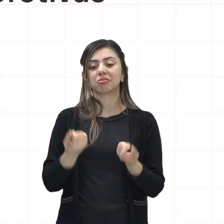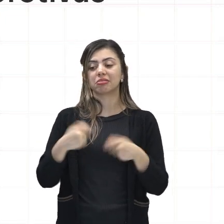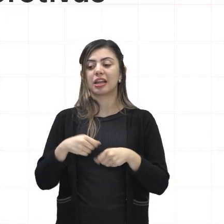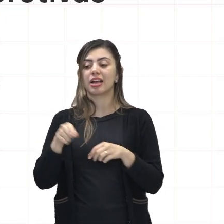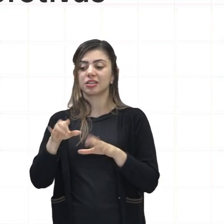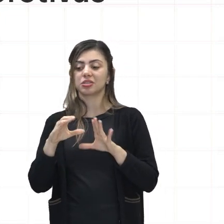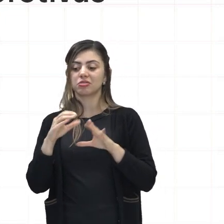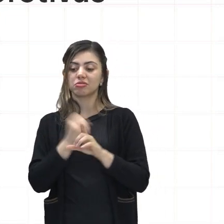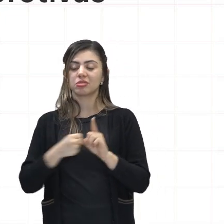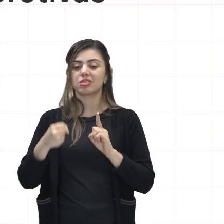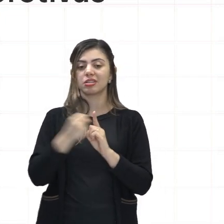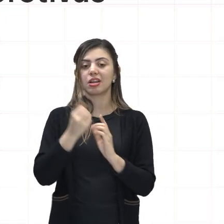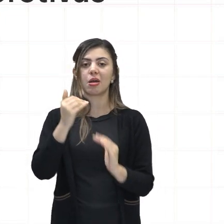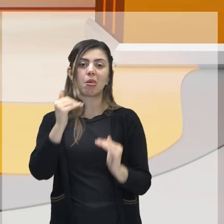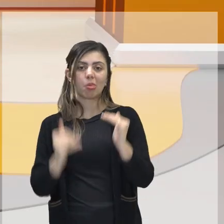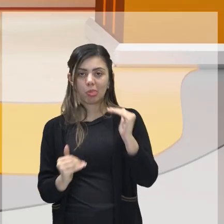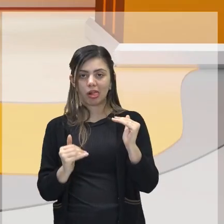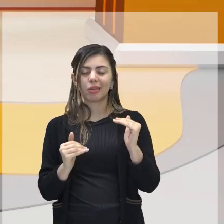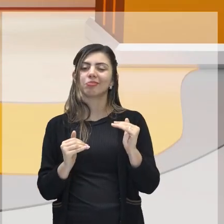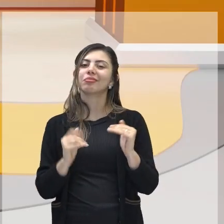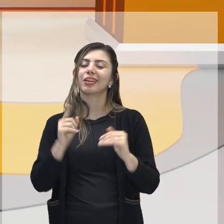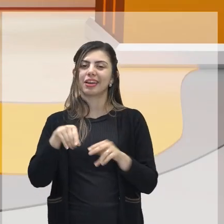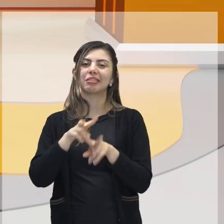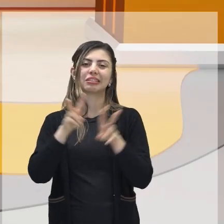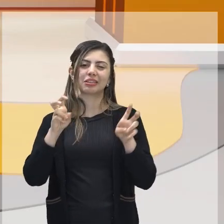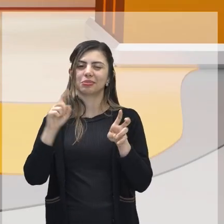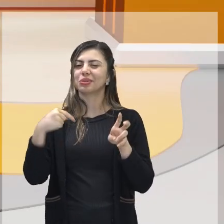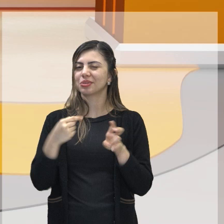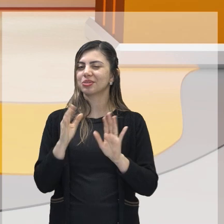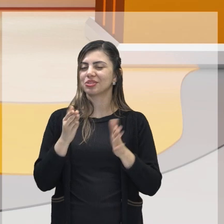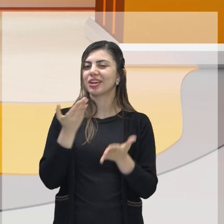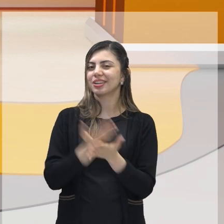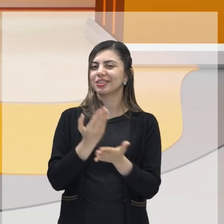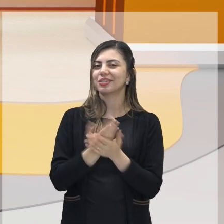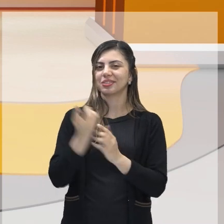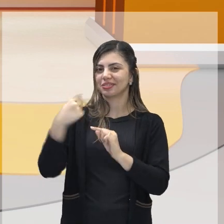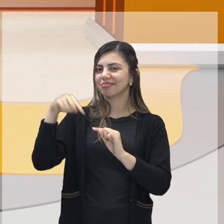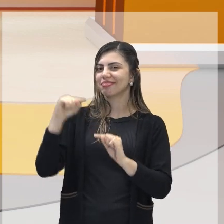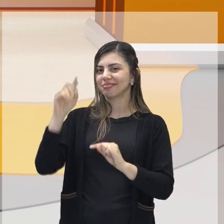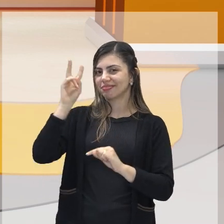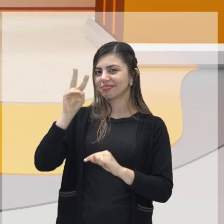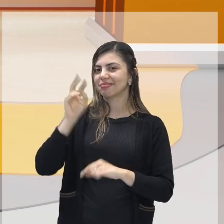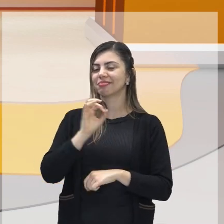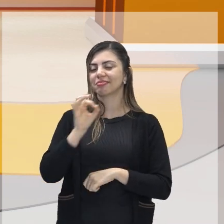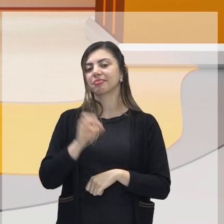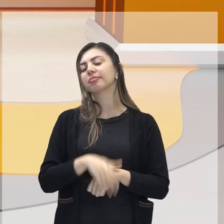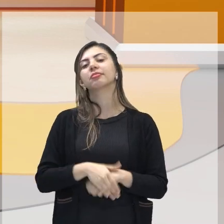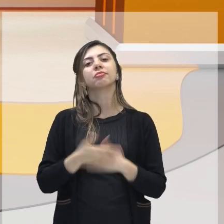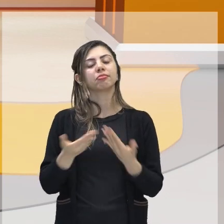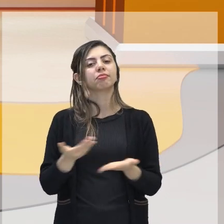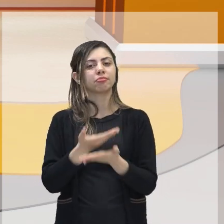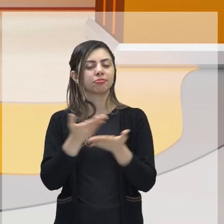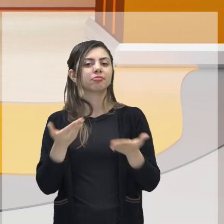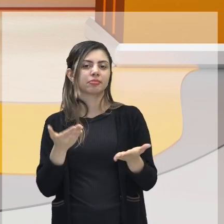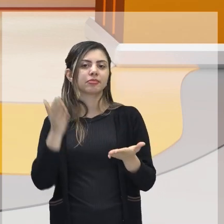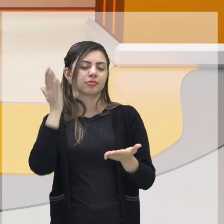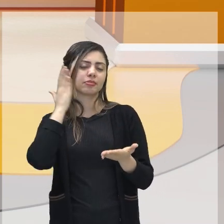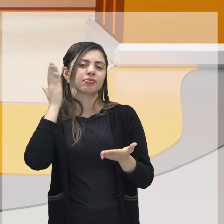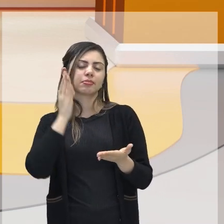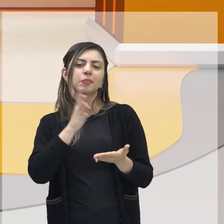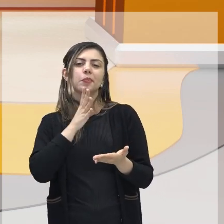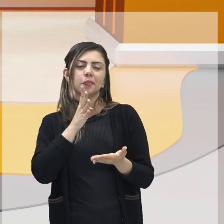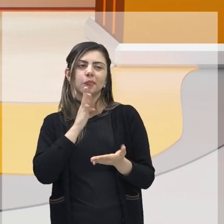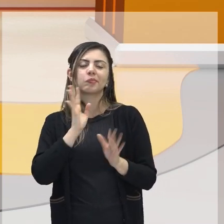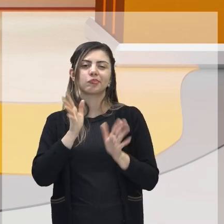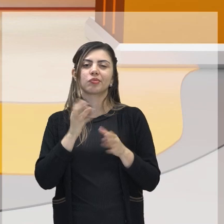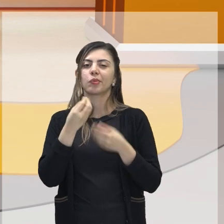desigualdades sociais. É assunto que a gente já conversou numa aula anterior de uma outra unidade que vocês bem já